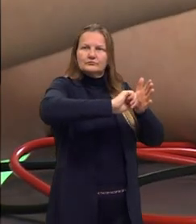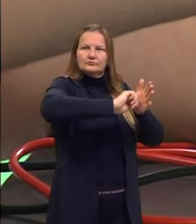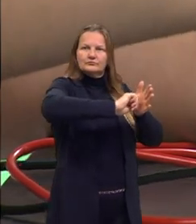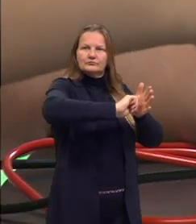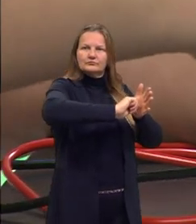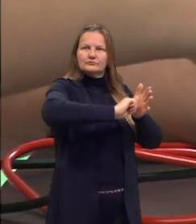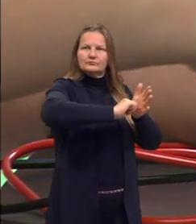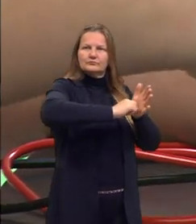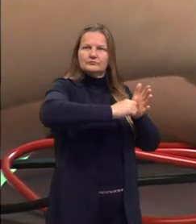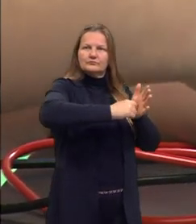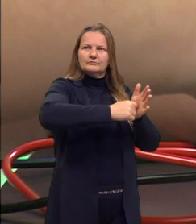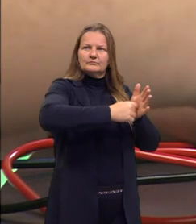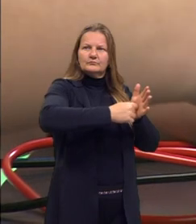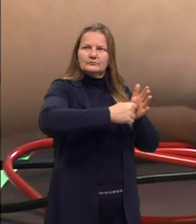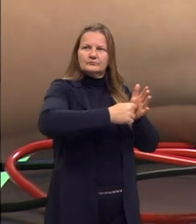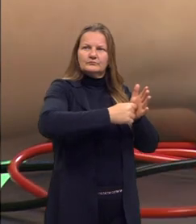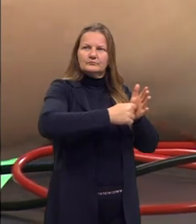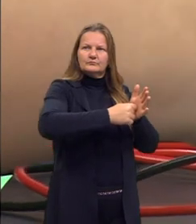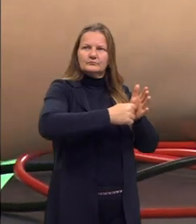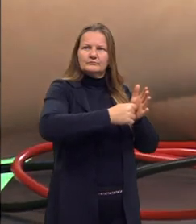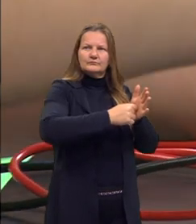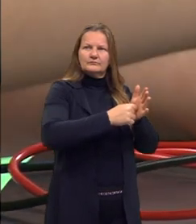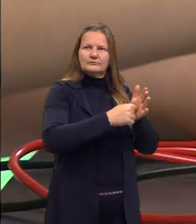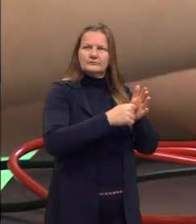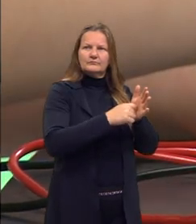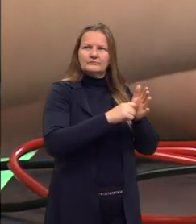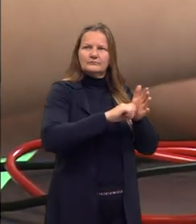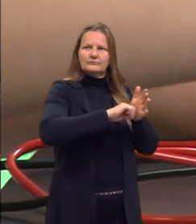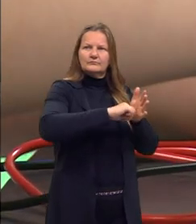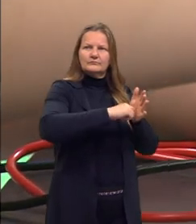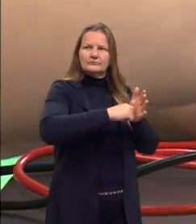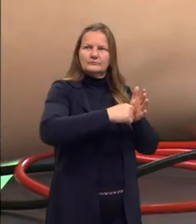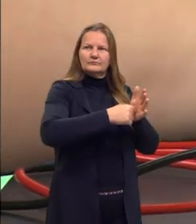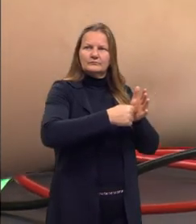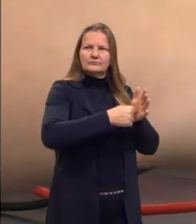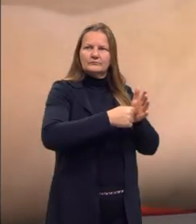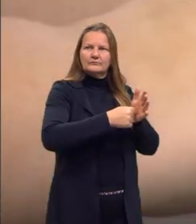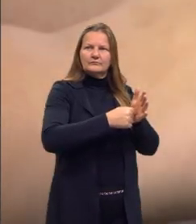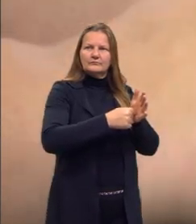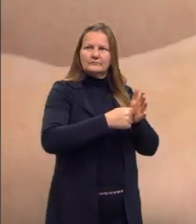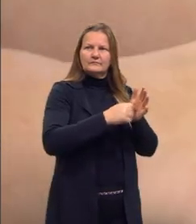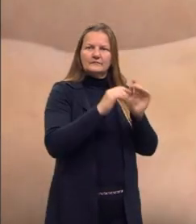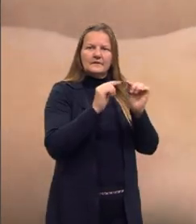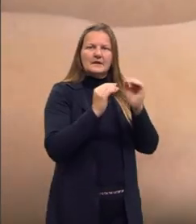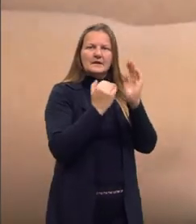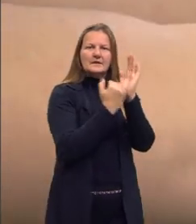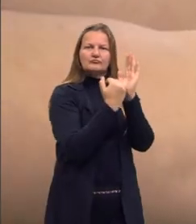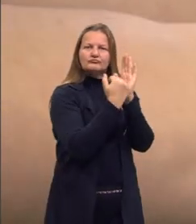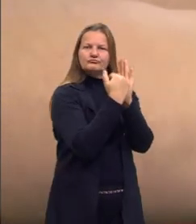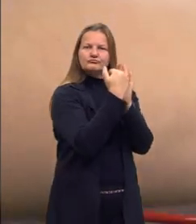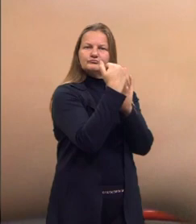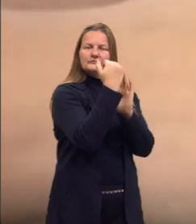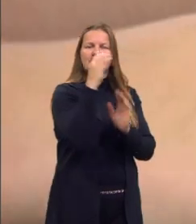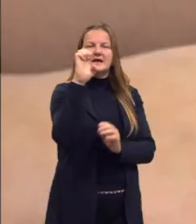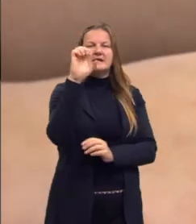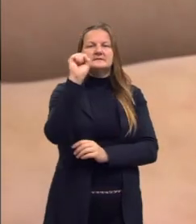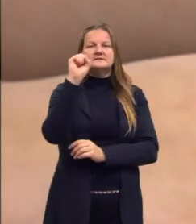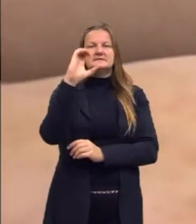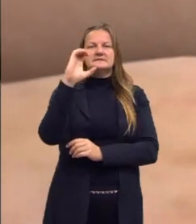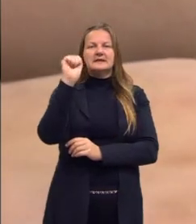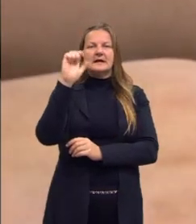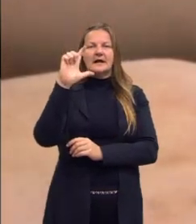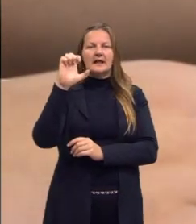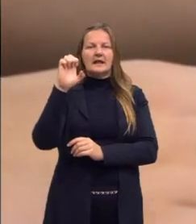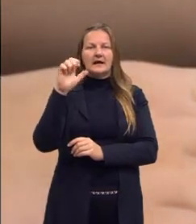ele mesmo já apareceu alguns valores e vou colocar aqui já na escala correta tá para a gente conseguir medir